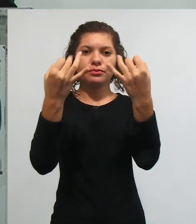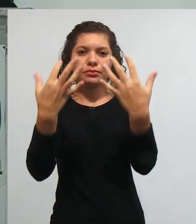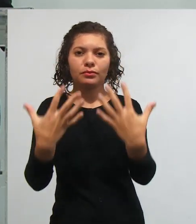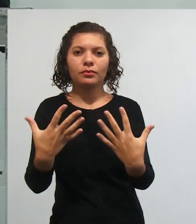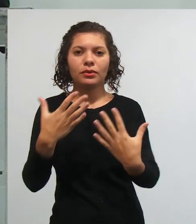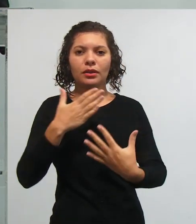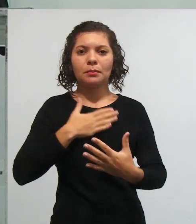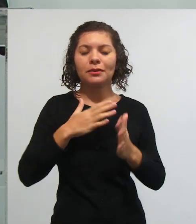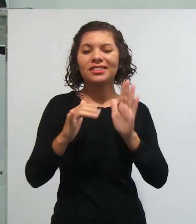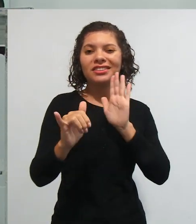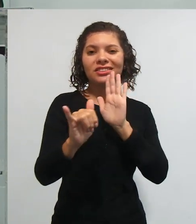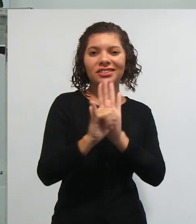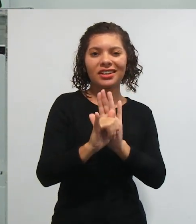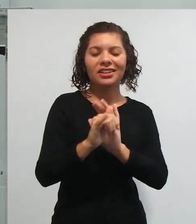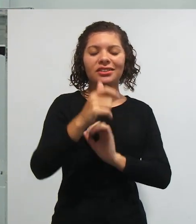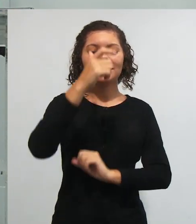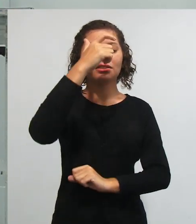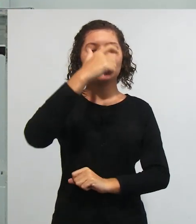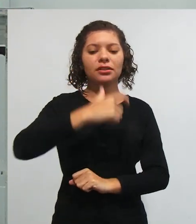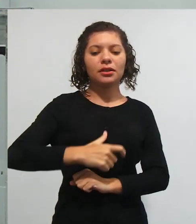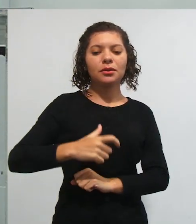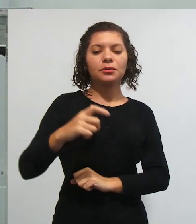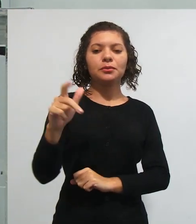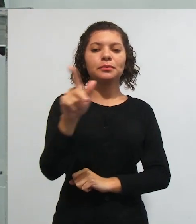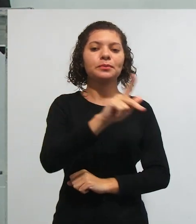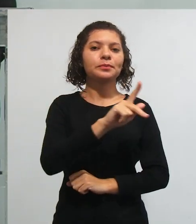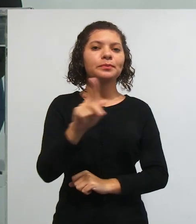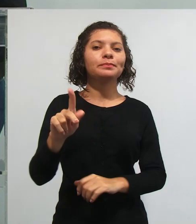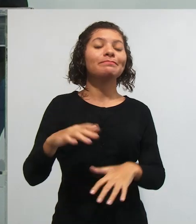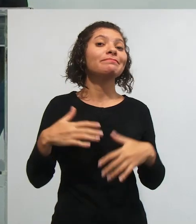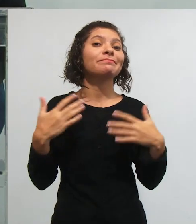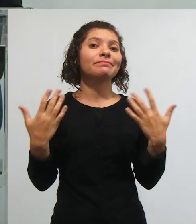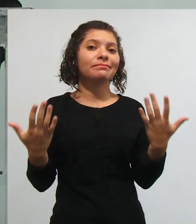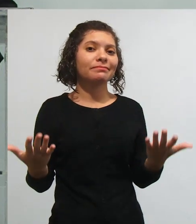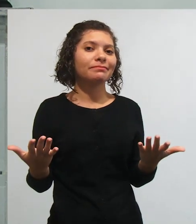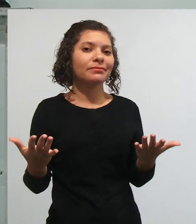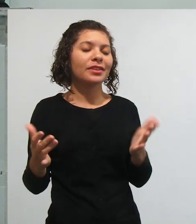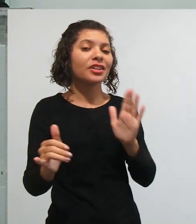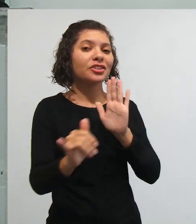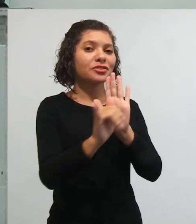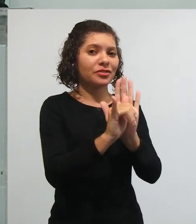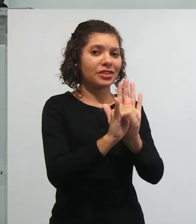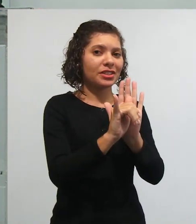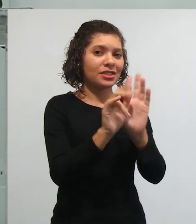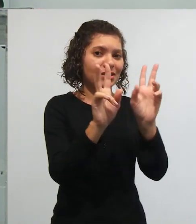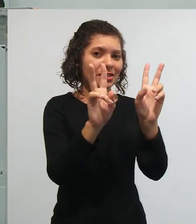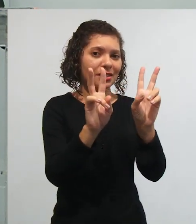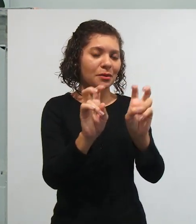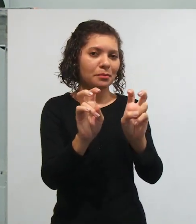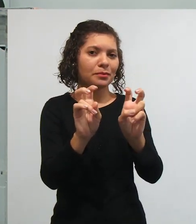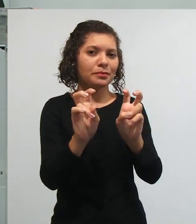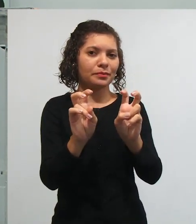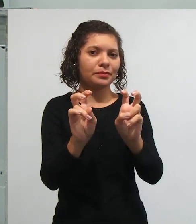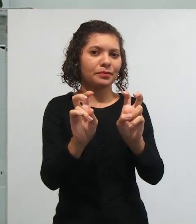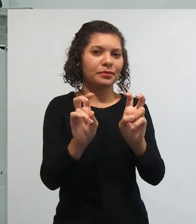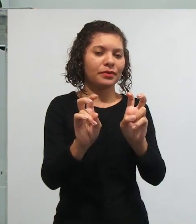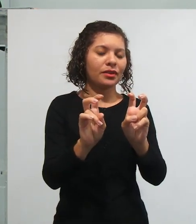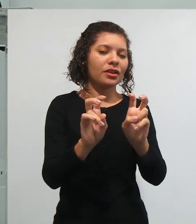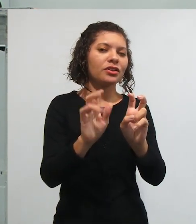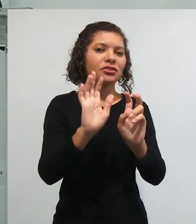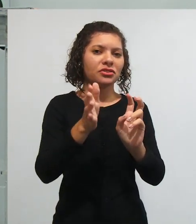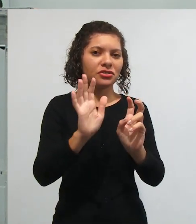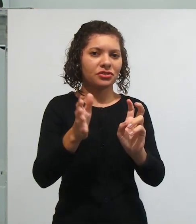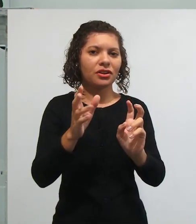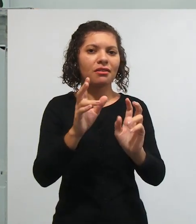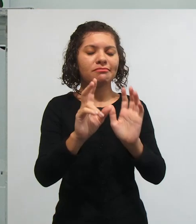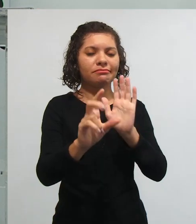linguagem Eu Sou professora e aí e diferença eu falei de identidade então identidade